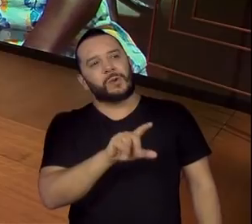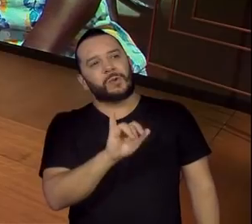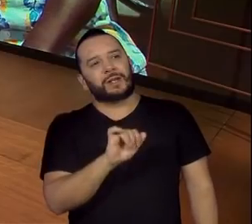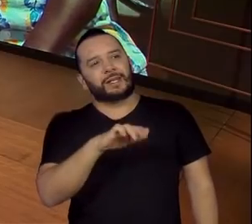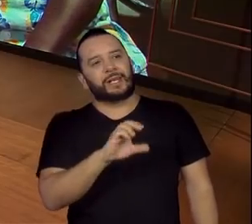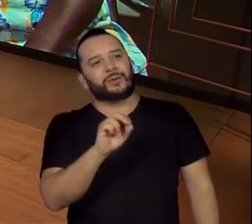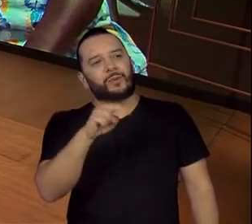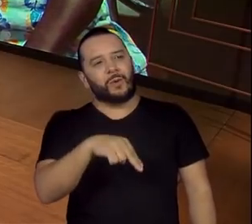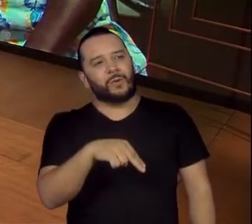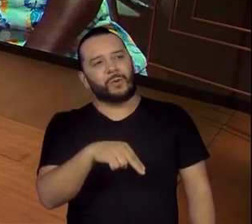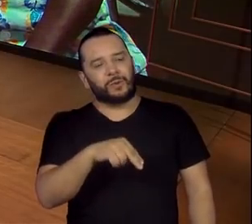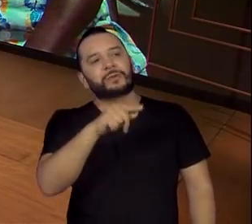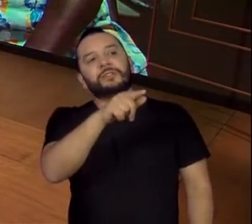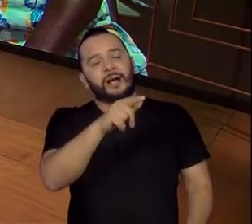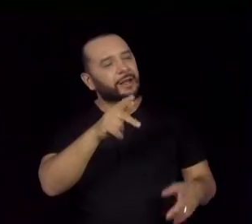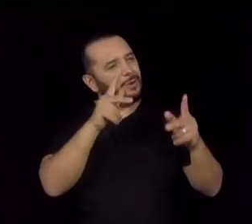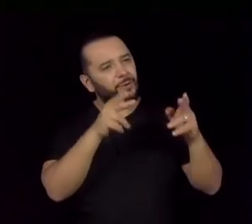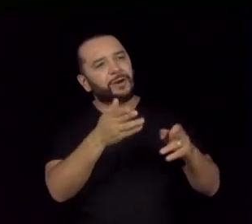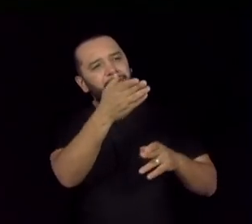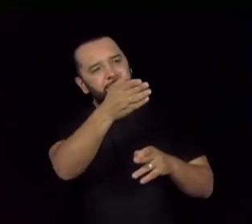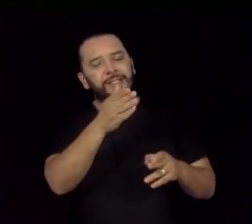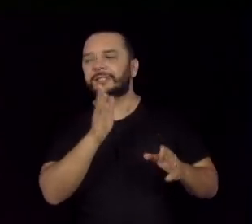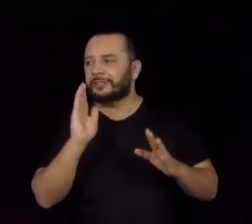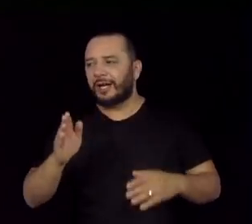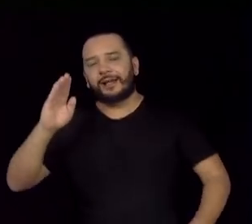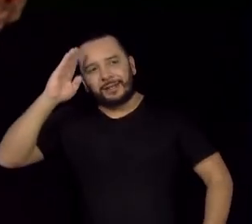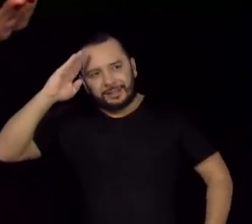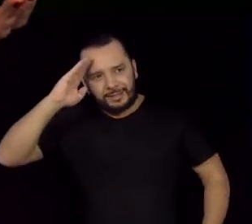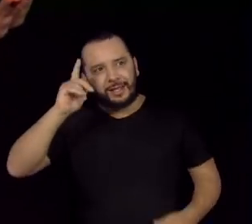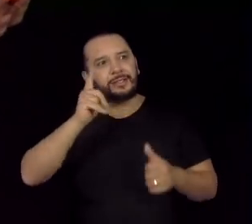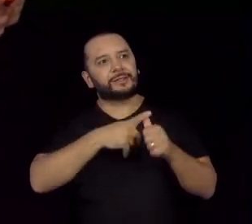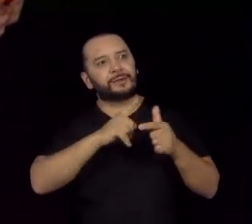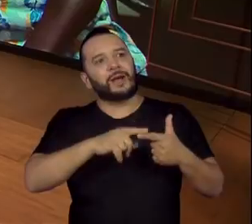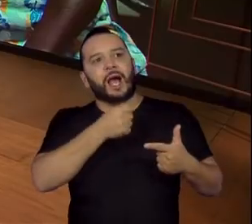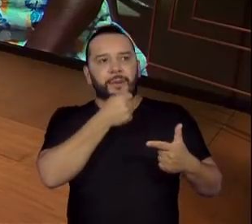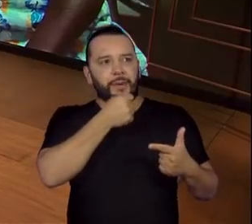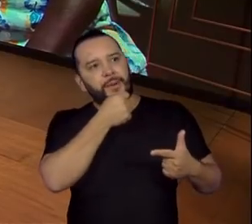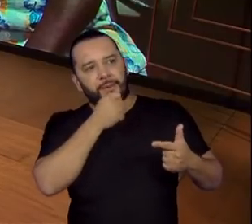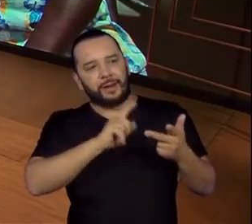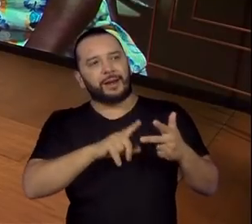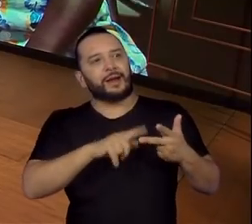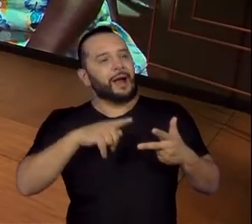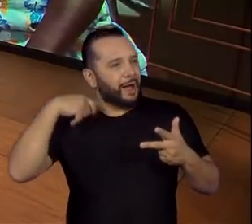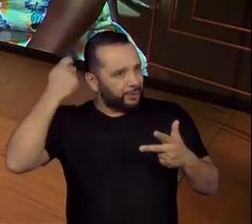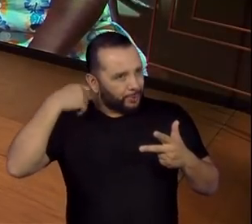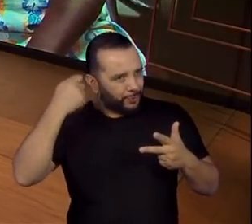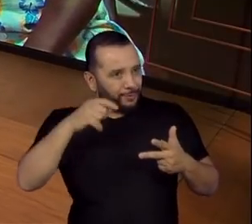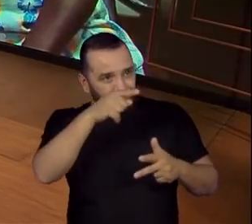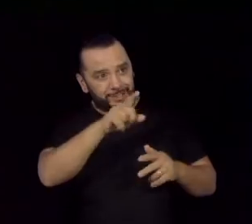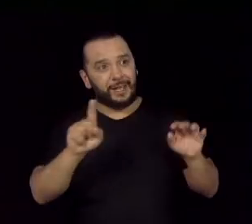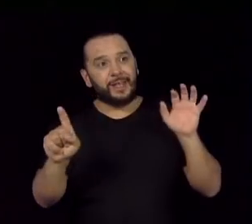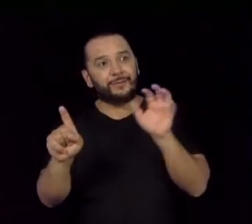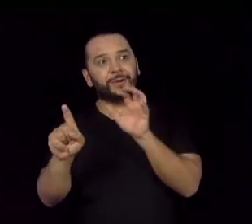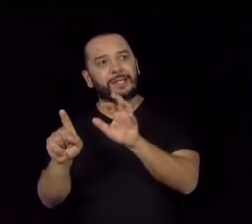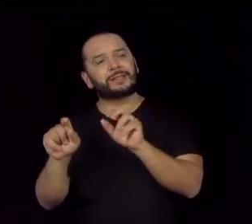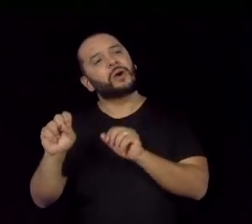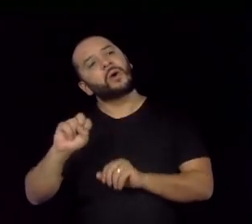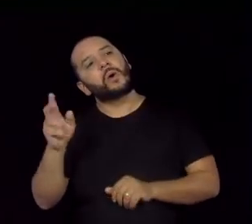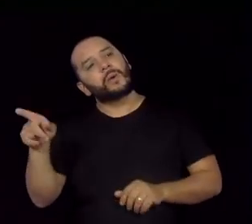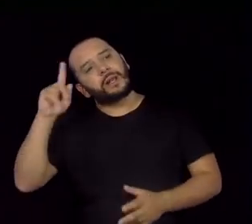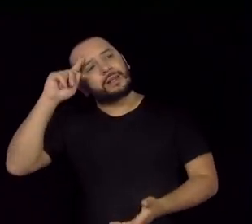passos, teve no Exército, é cantor, é ator, se apresenta junto com você. Foi uma influência sua ou foi uma escolha dele?